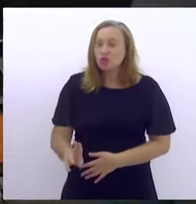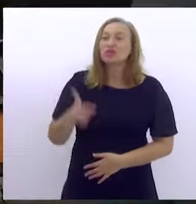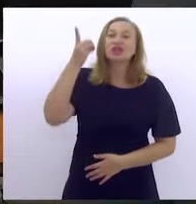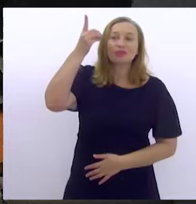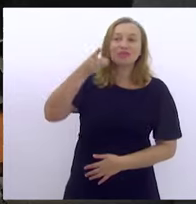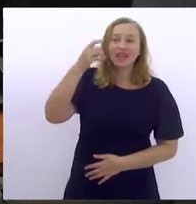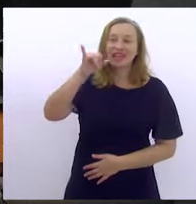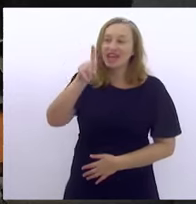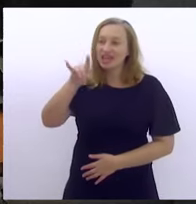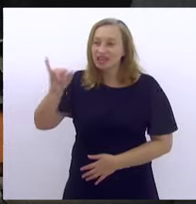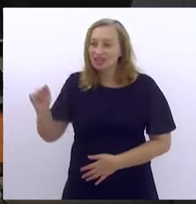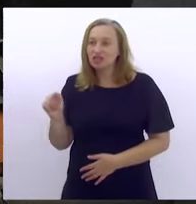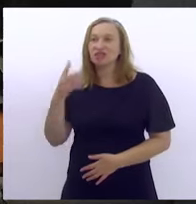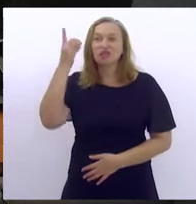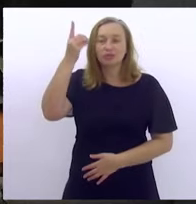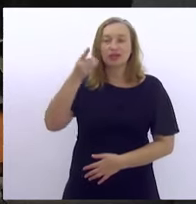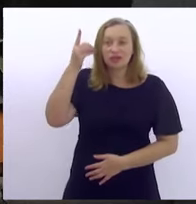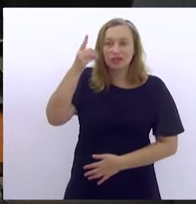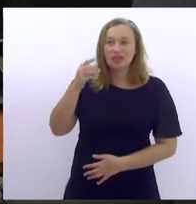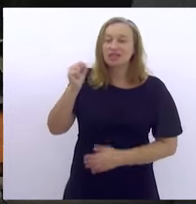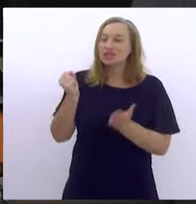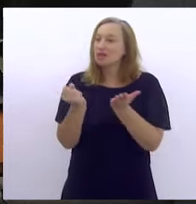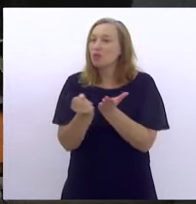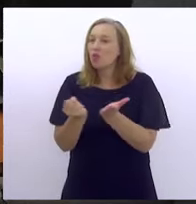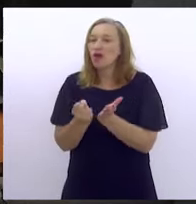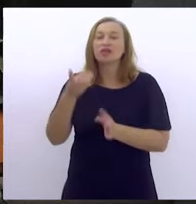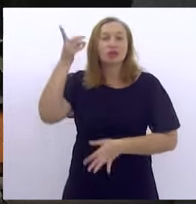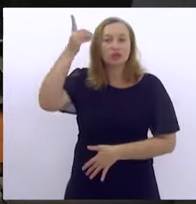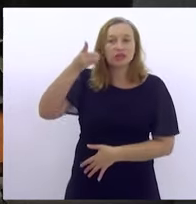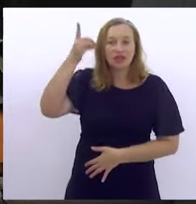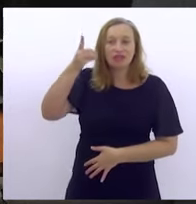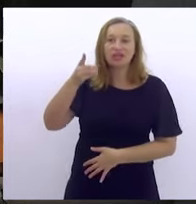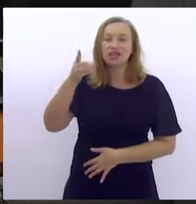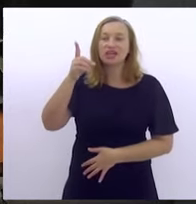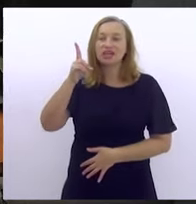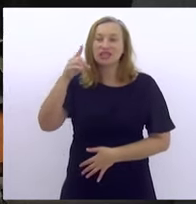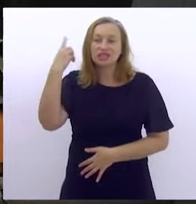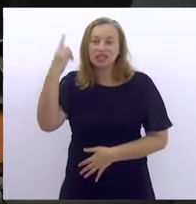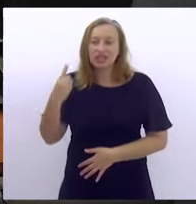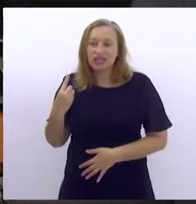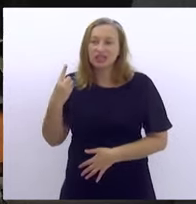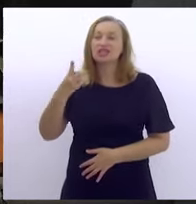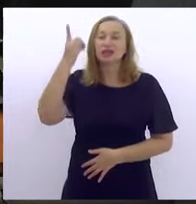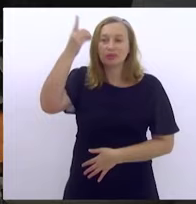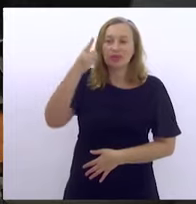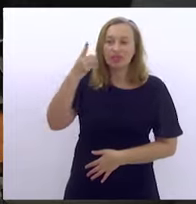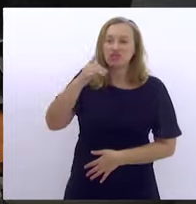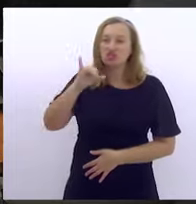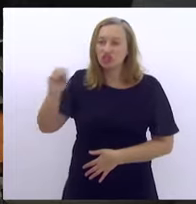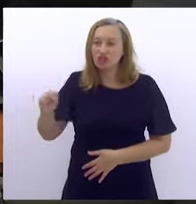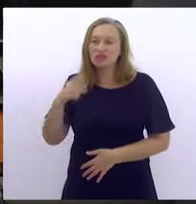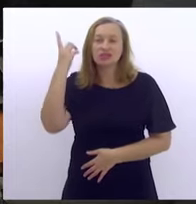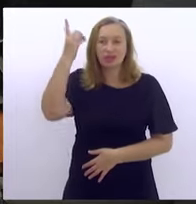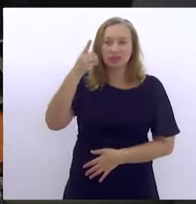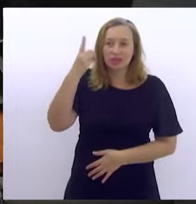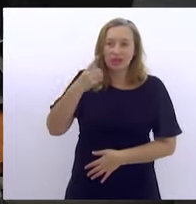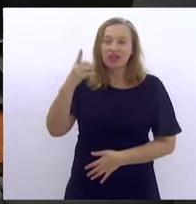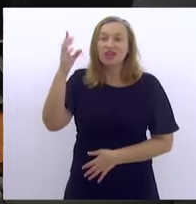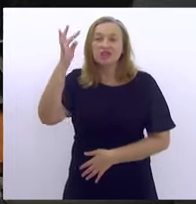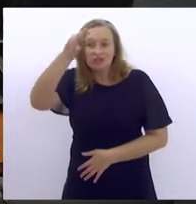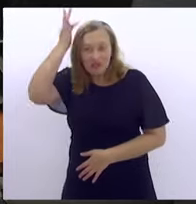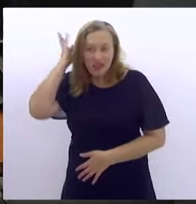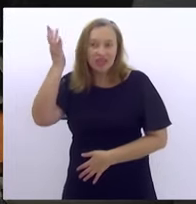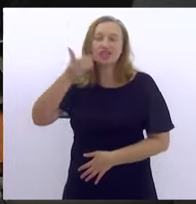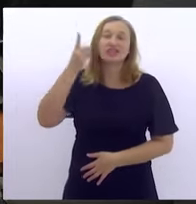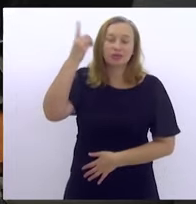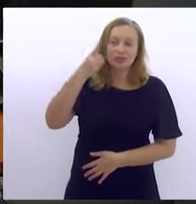Armelau, deputado Samuel Alafaia, deputada Dani, deputado Dionísio, deputado Fred Pacheco, deputada